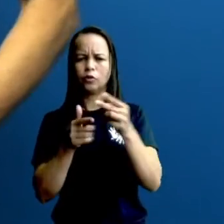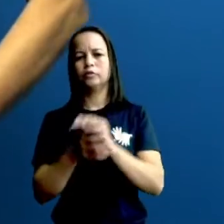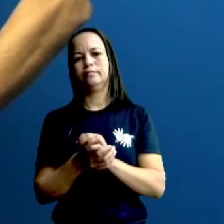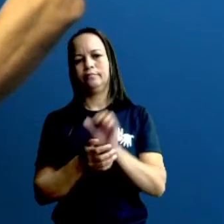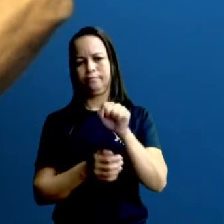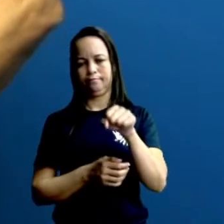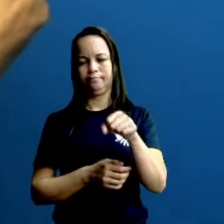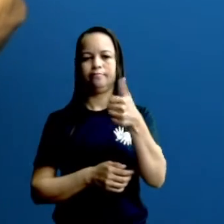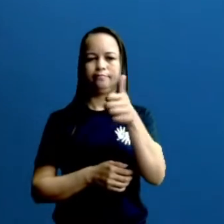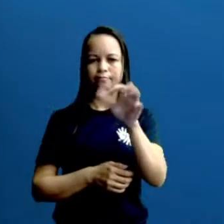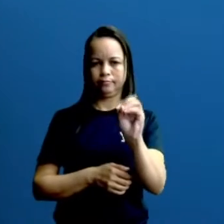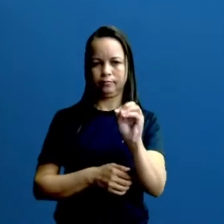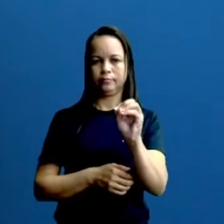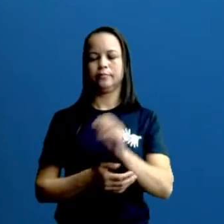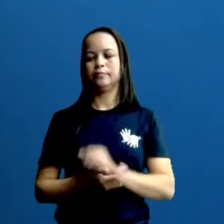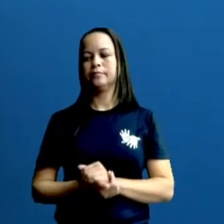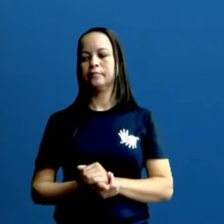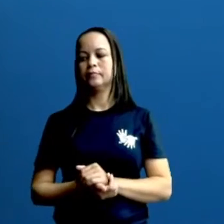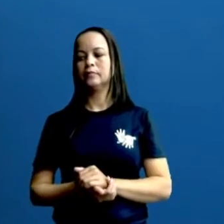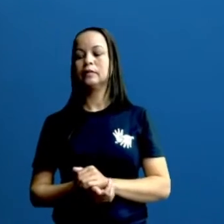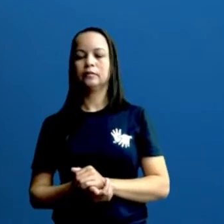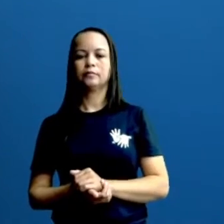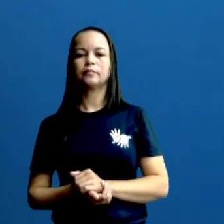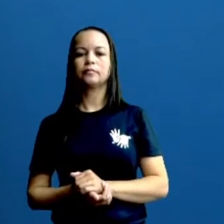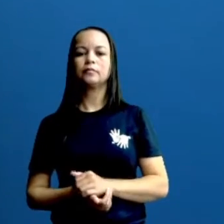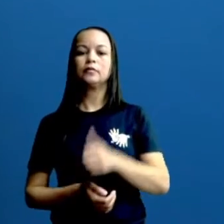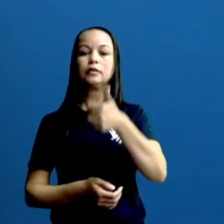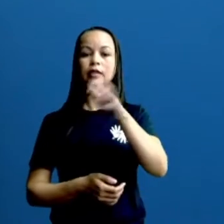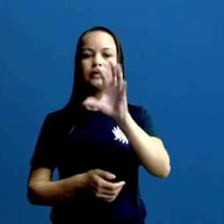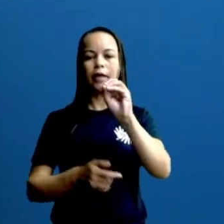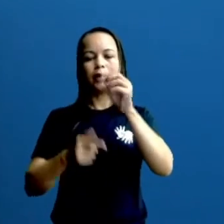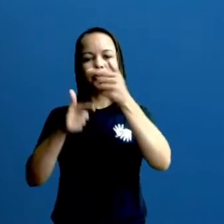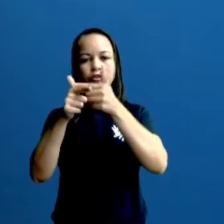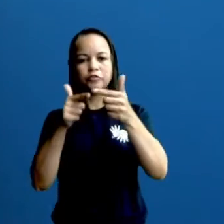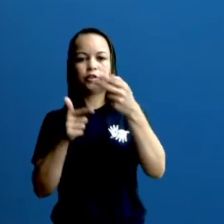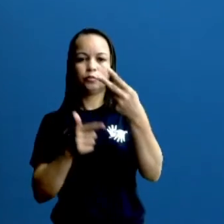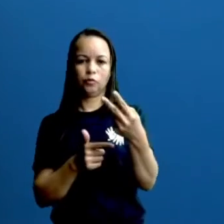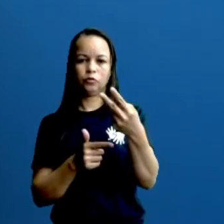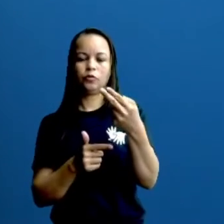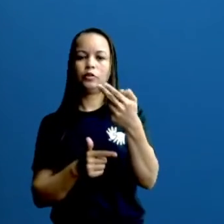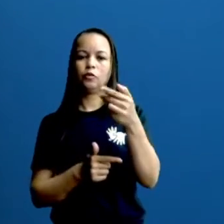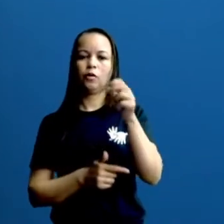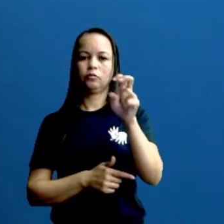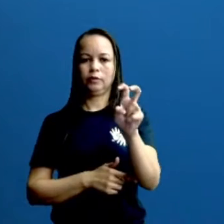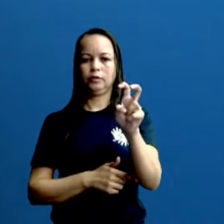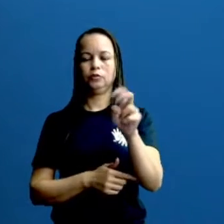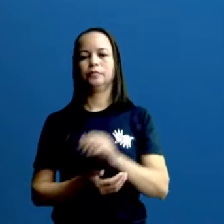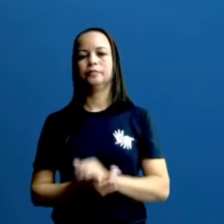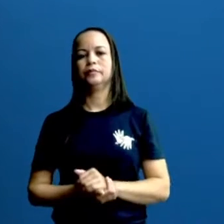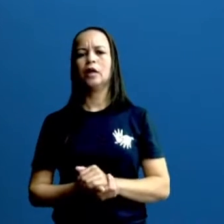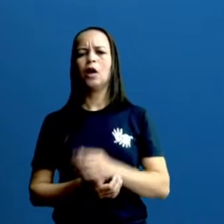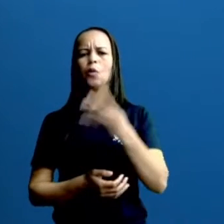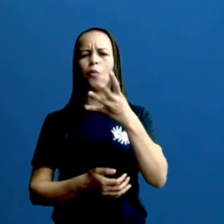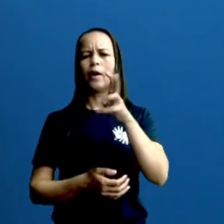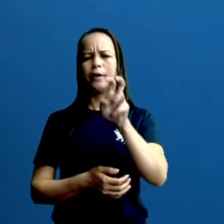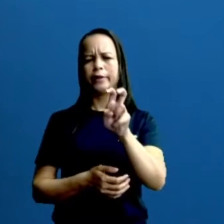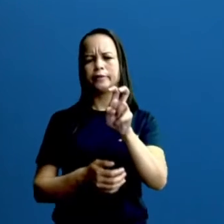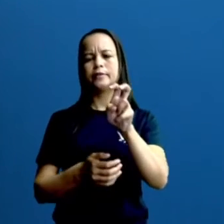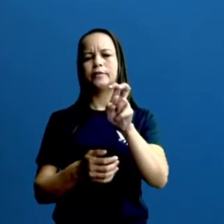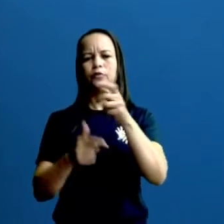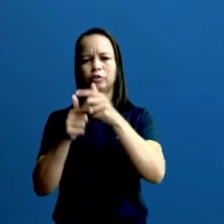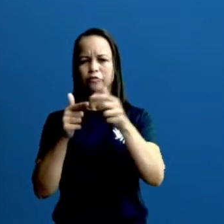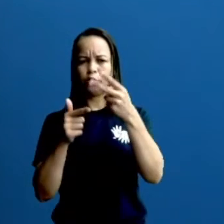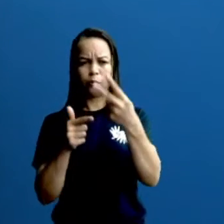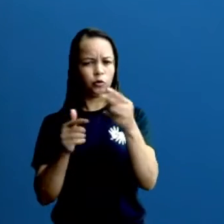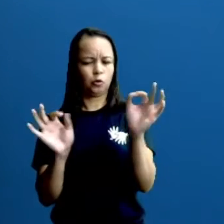o 10. Então, bota o divisor 2 aqui. 10 dividido por 2 dá 5, 45 não dá